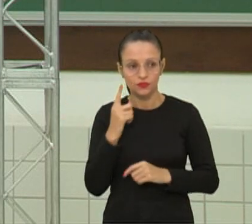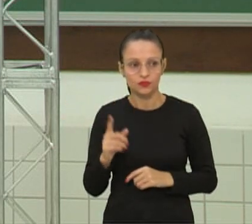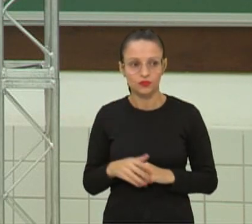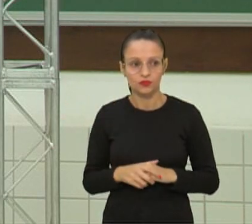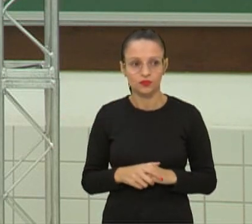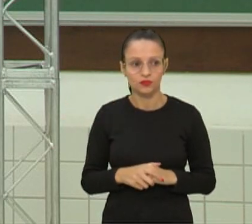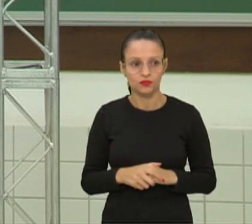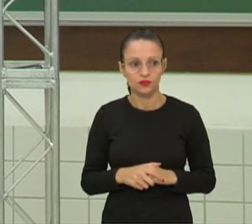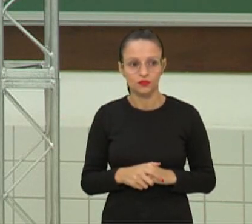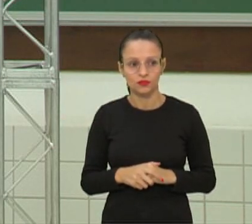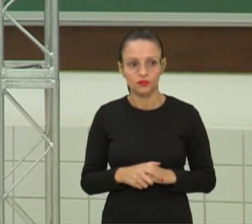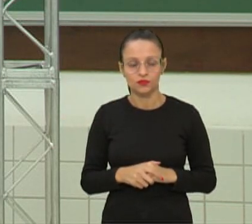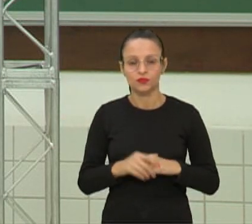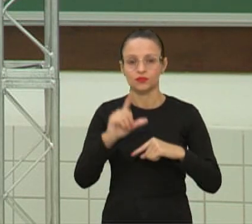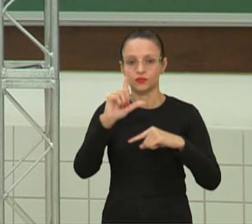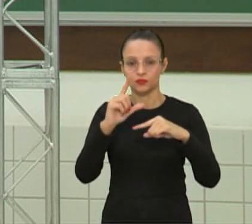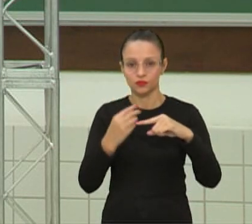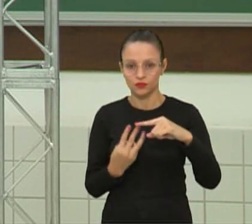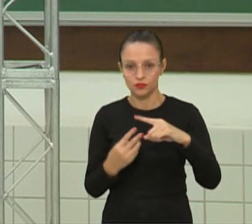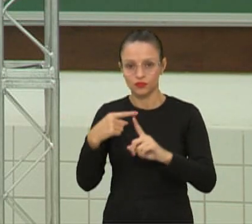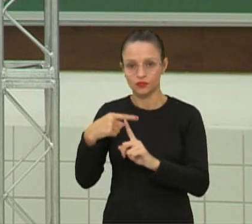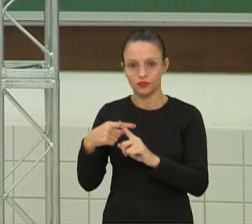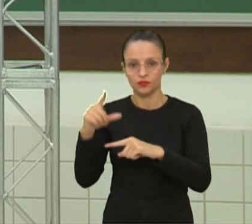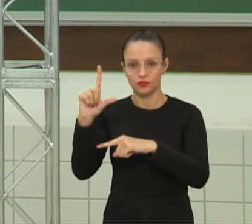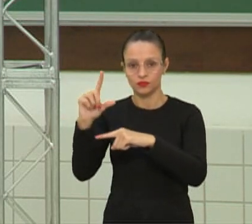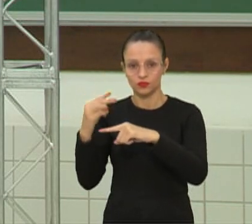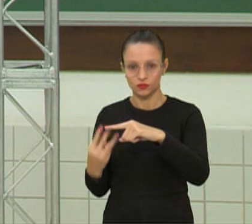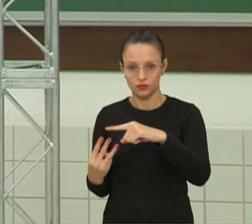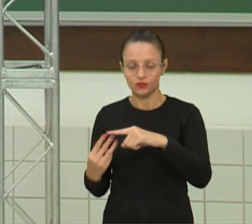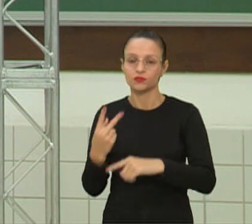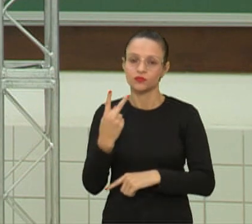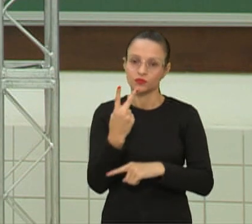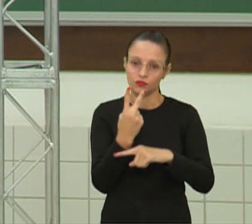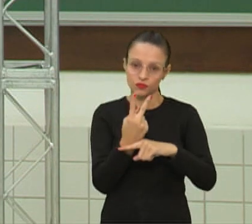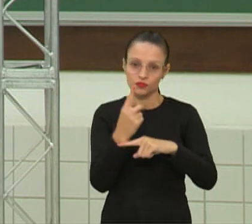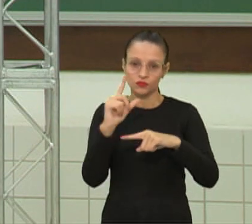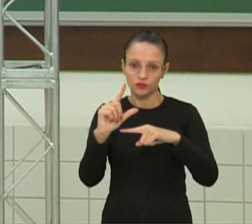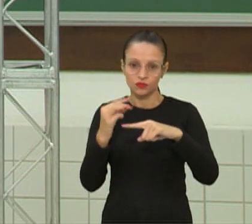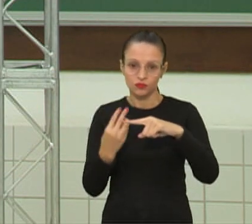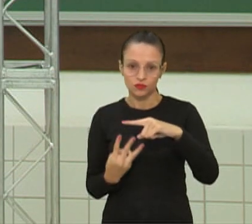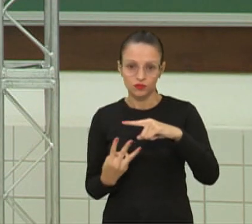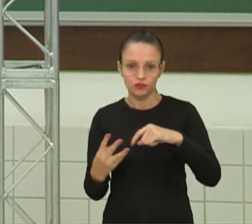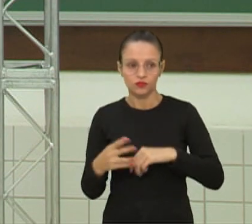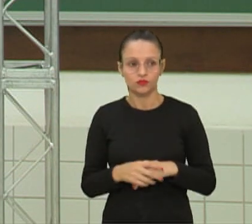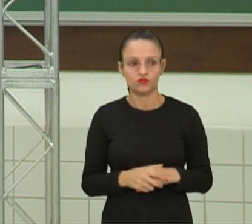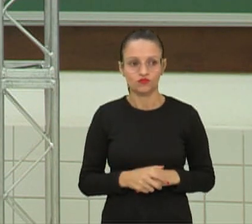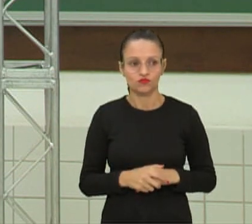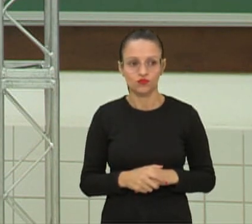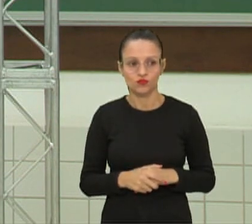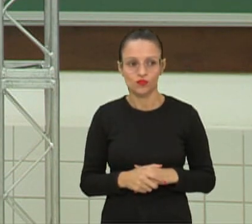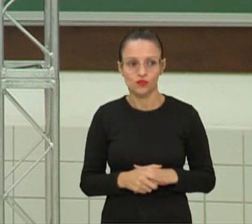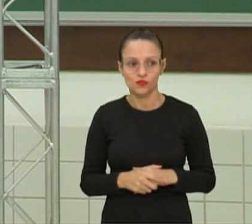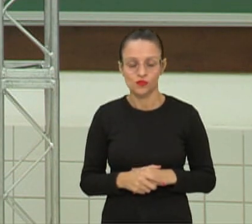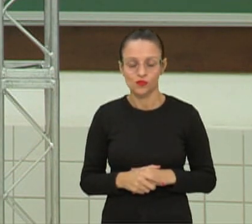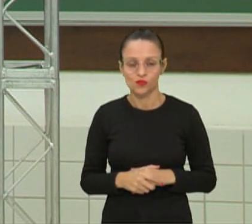L sobre 3 mais L sobre 3, 2L sobre 3. É igual a 152.